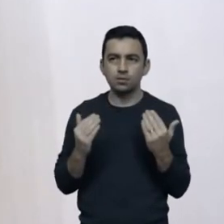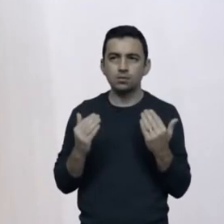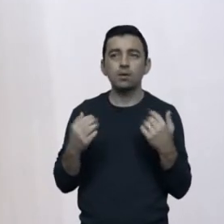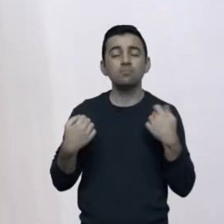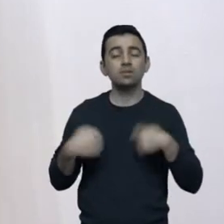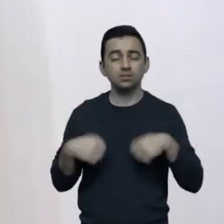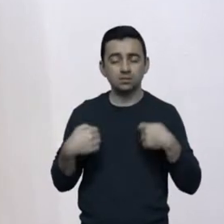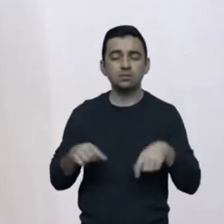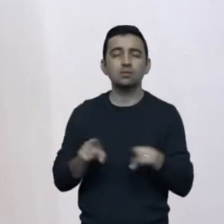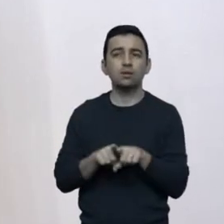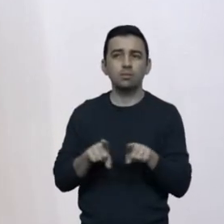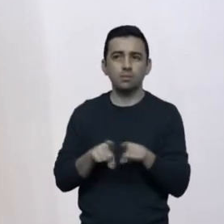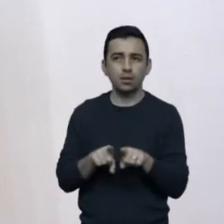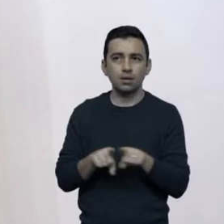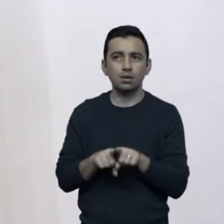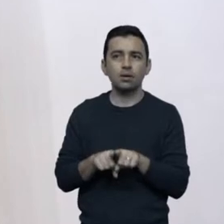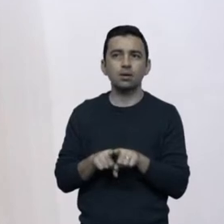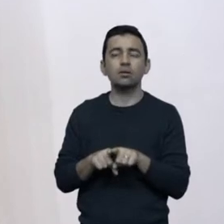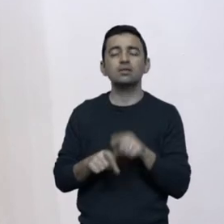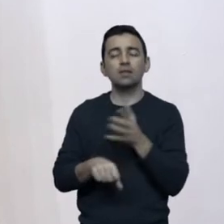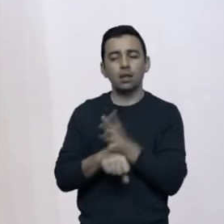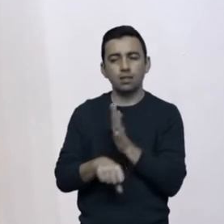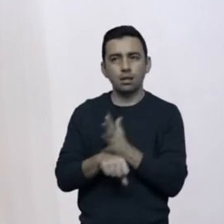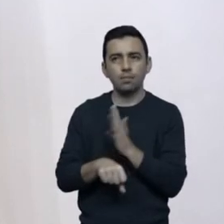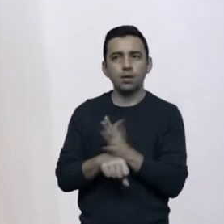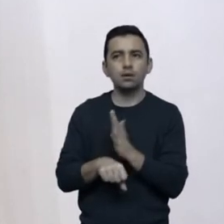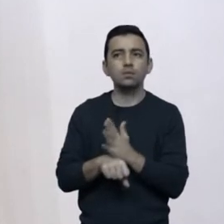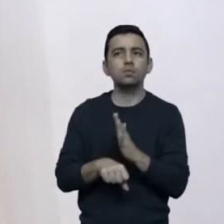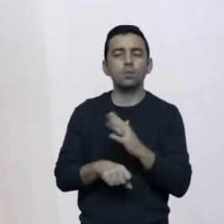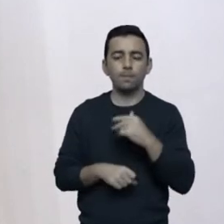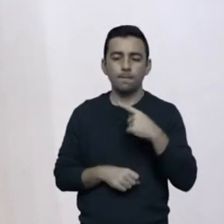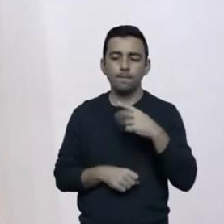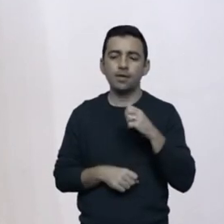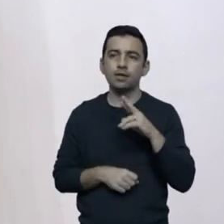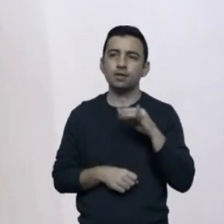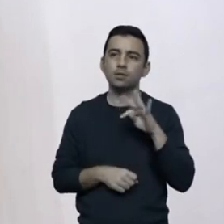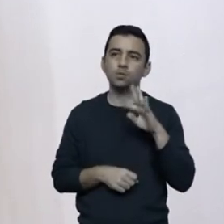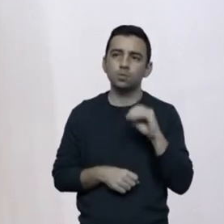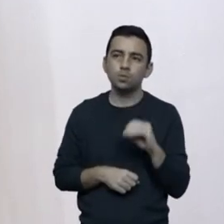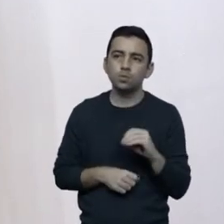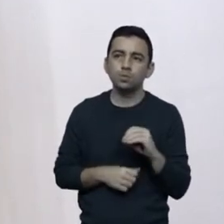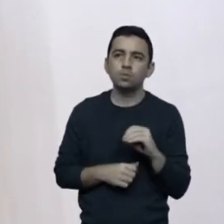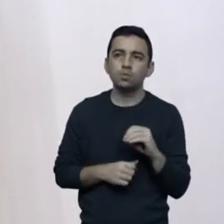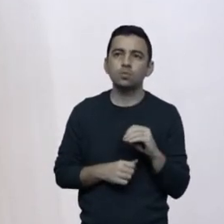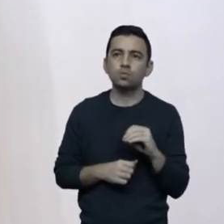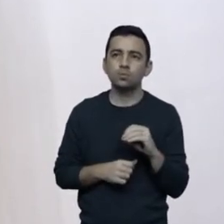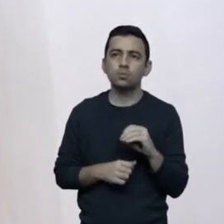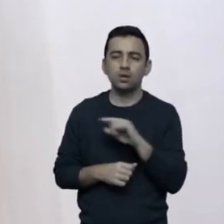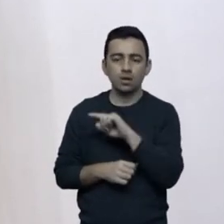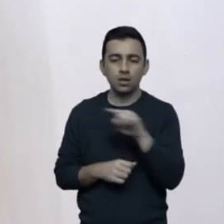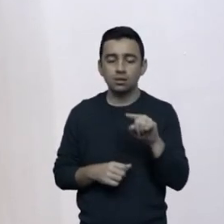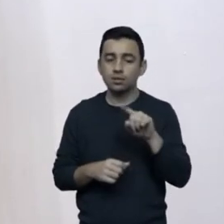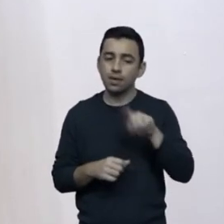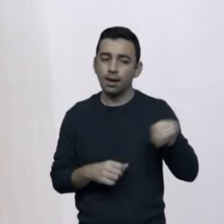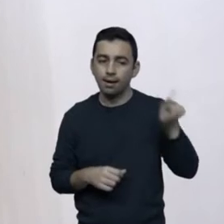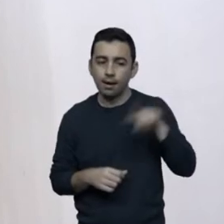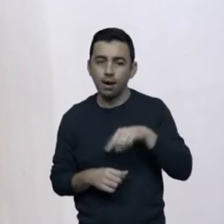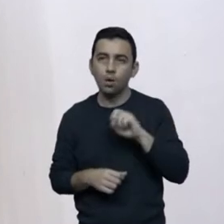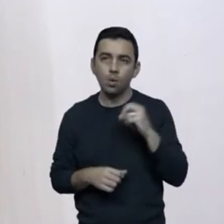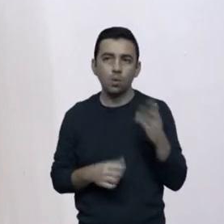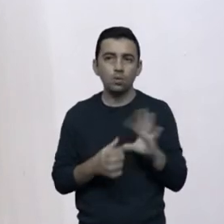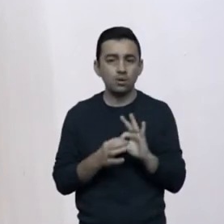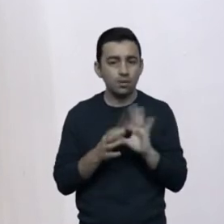haver um certo treinamento para a gente poder, digamos assim, negar ou autorizar um